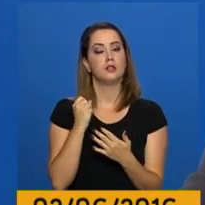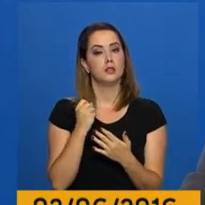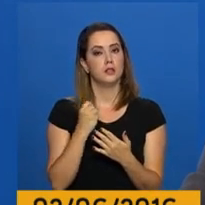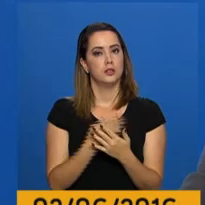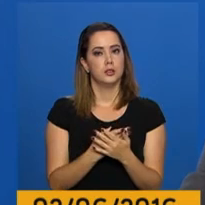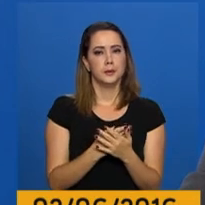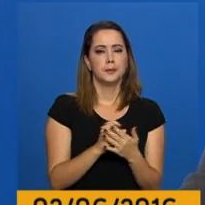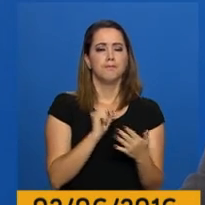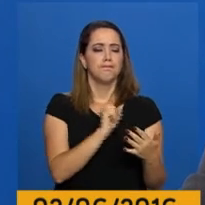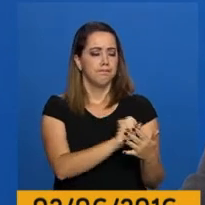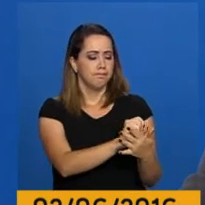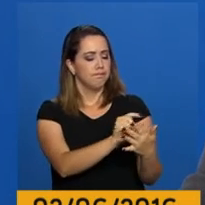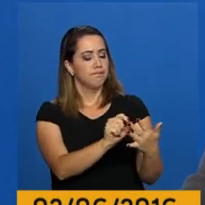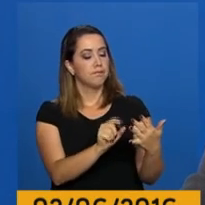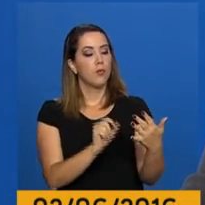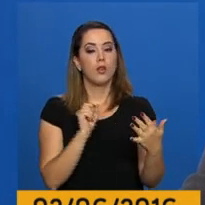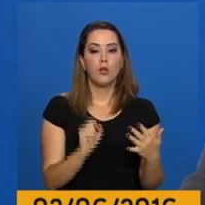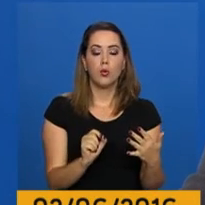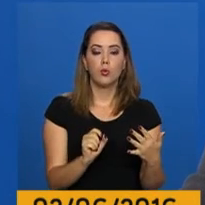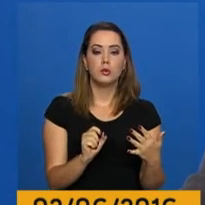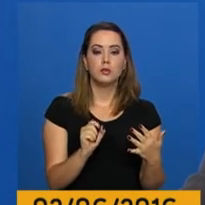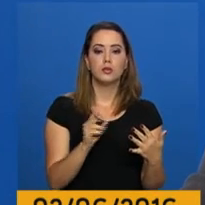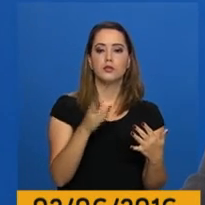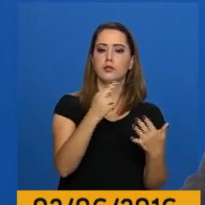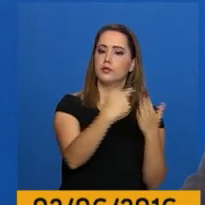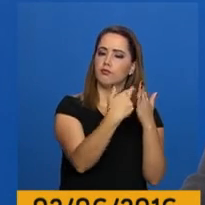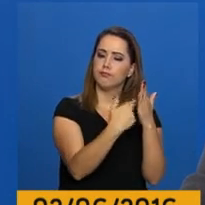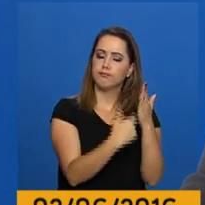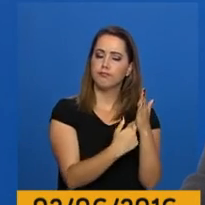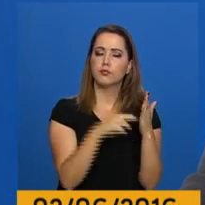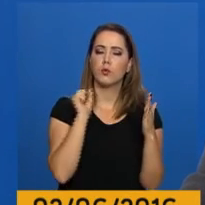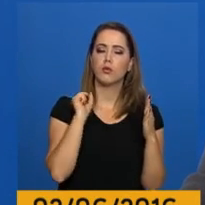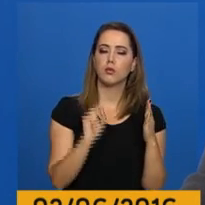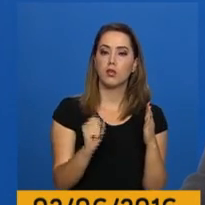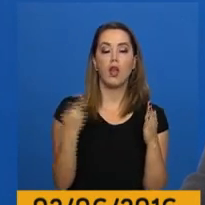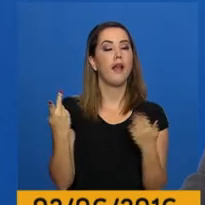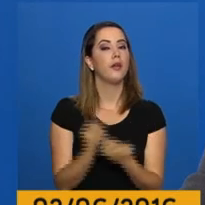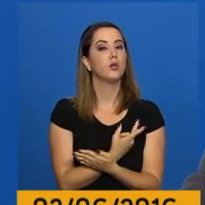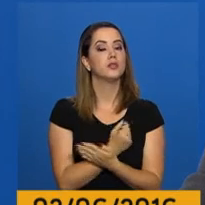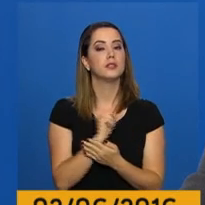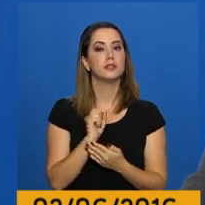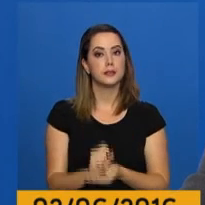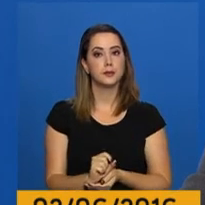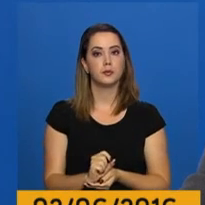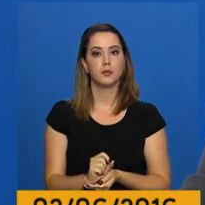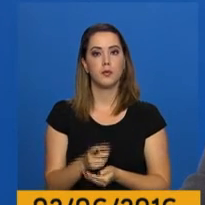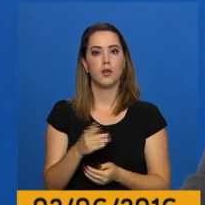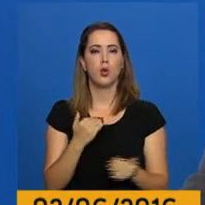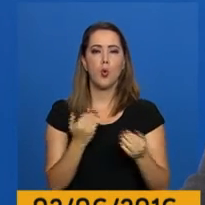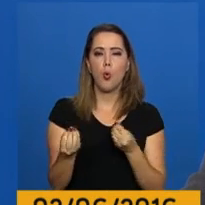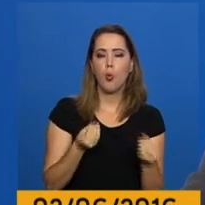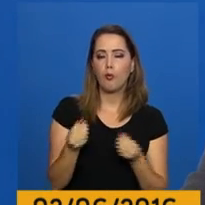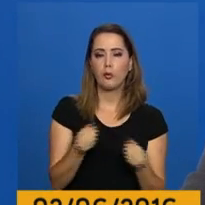os detalhes, né, dessa regra geral, né, o regramento disso e de que